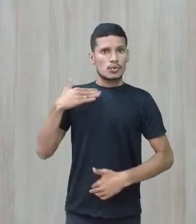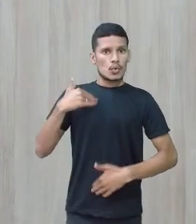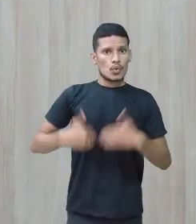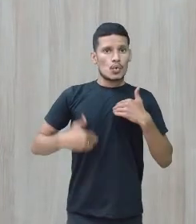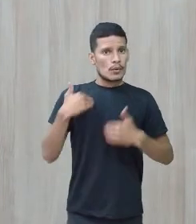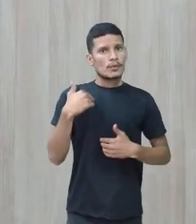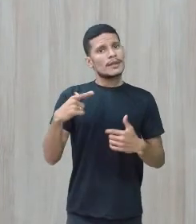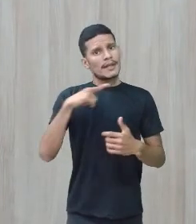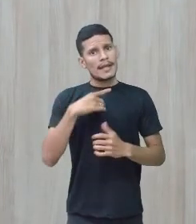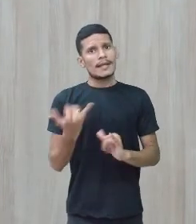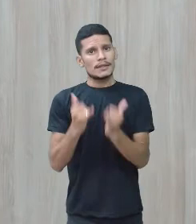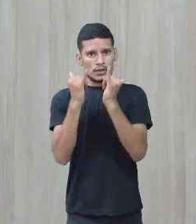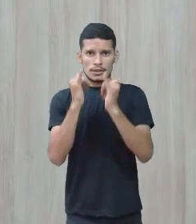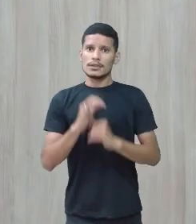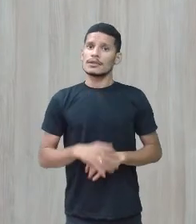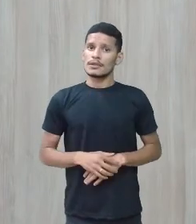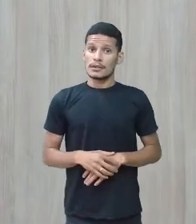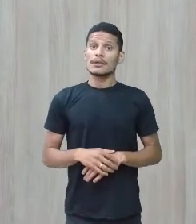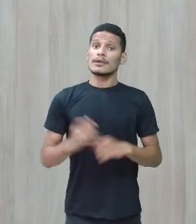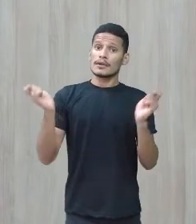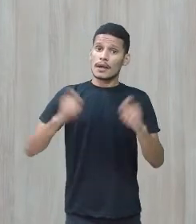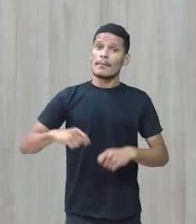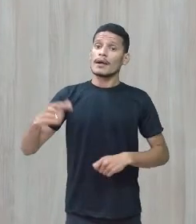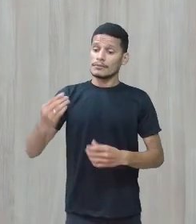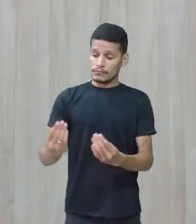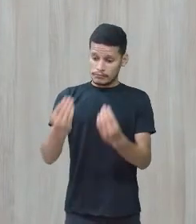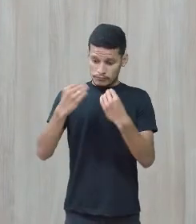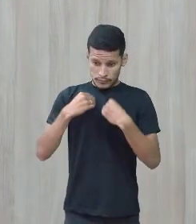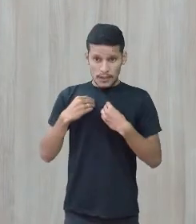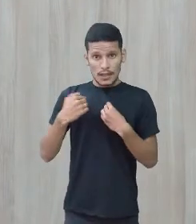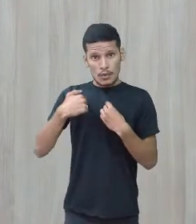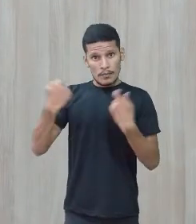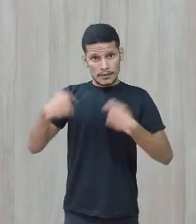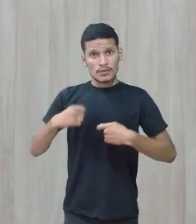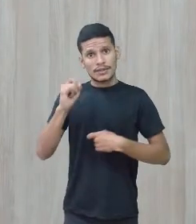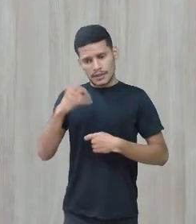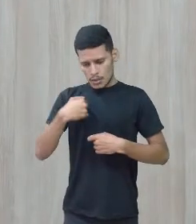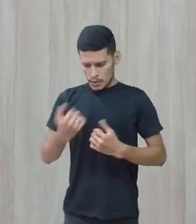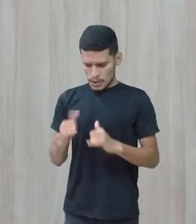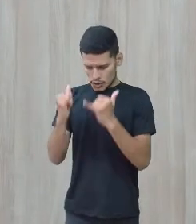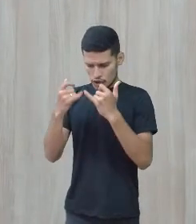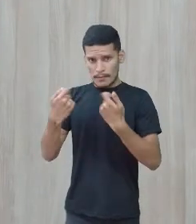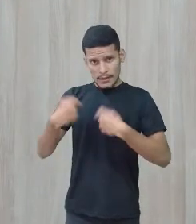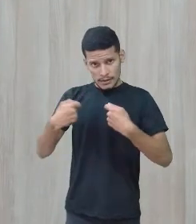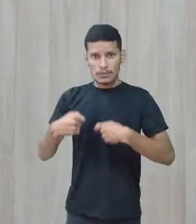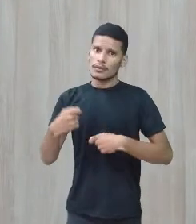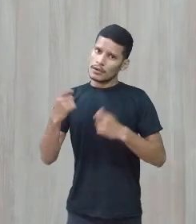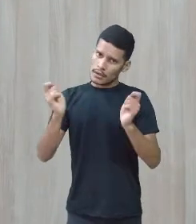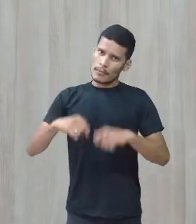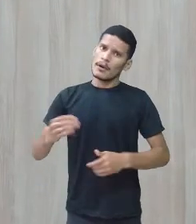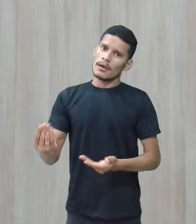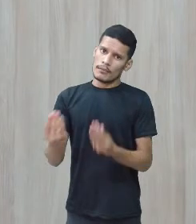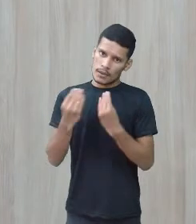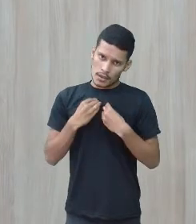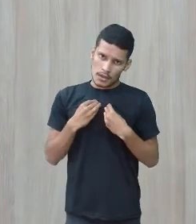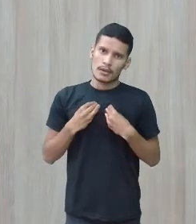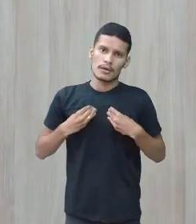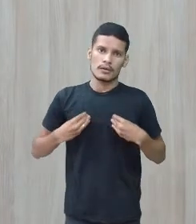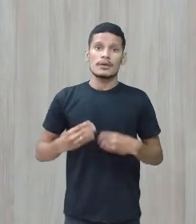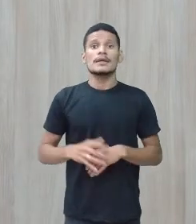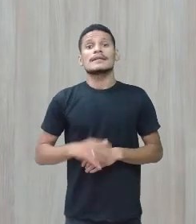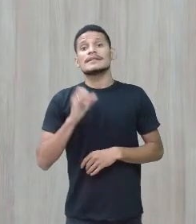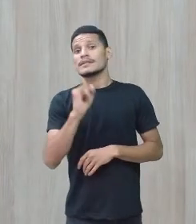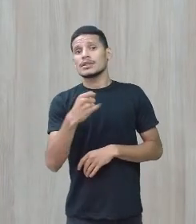essa energia, né? Com que ele dê aquilo que eu preciso. Então, se eu preciso de energia, ele precisa ter para me dar, né? Então, se